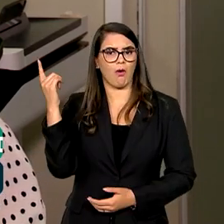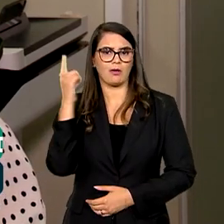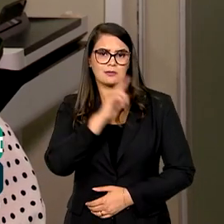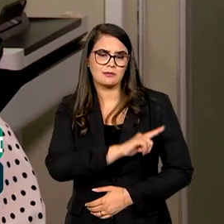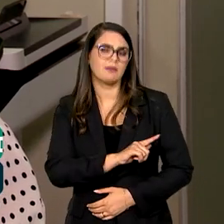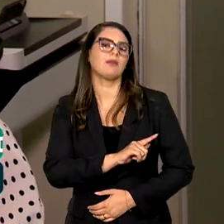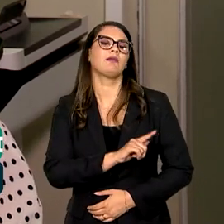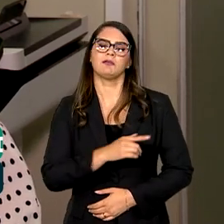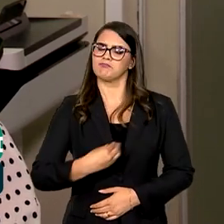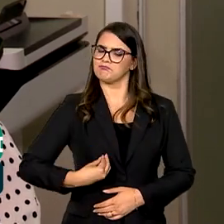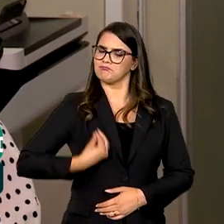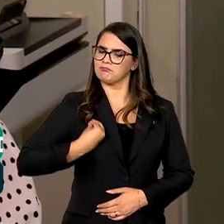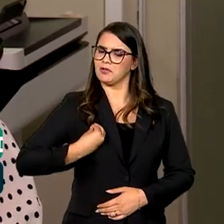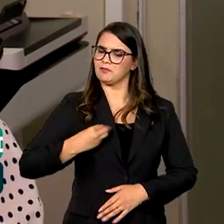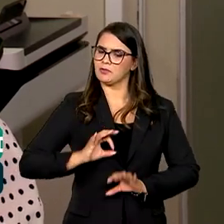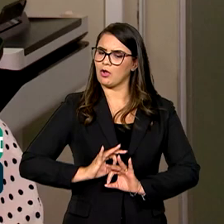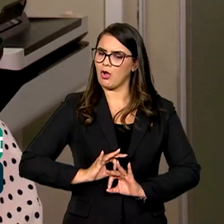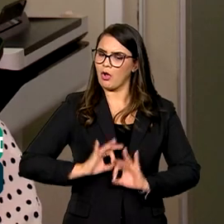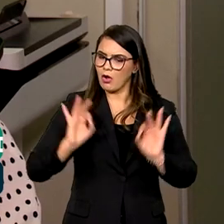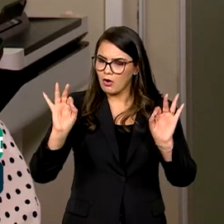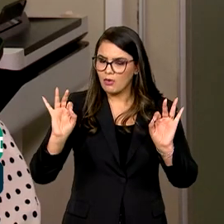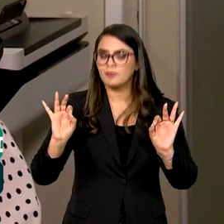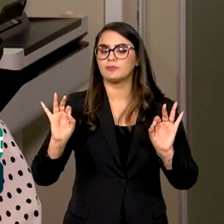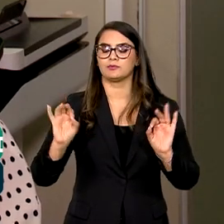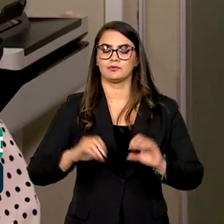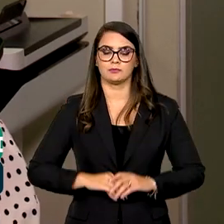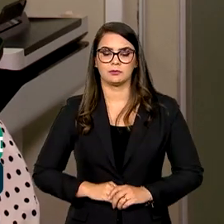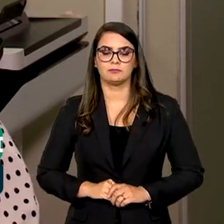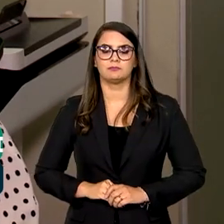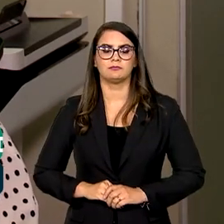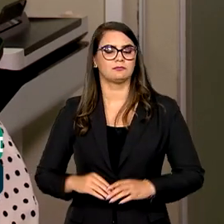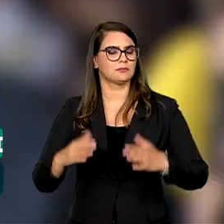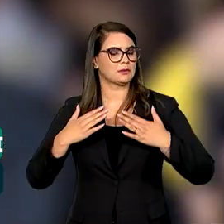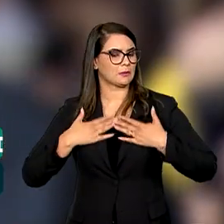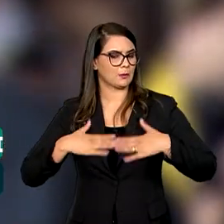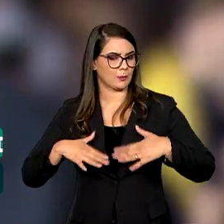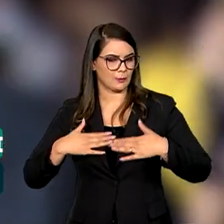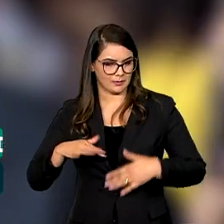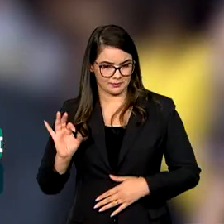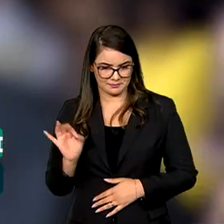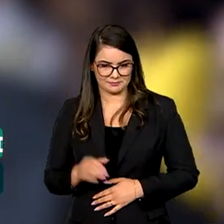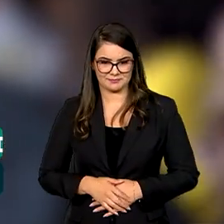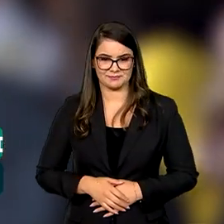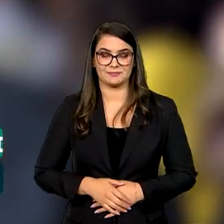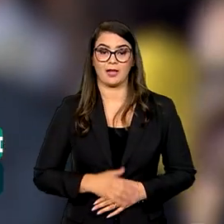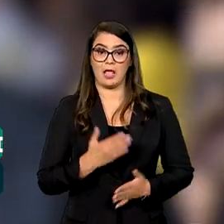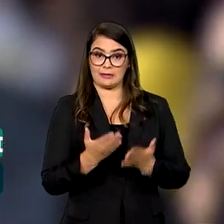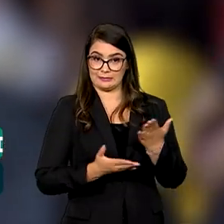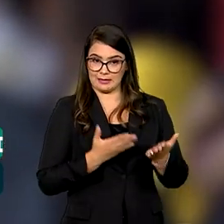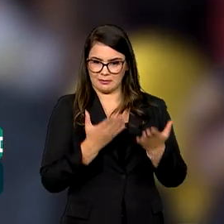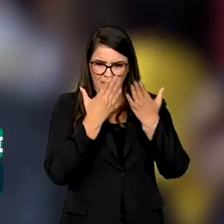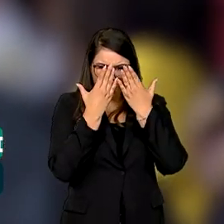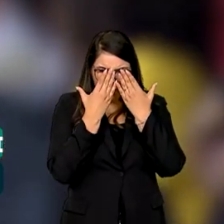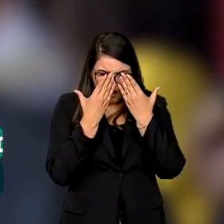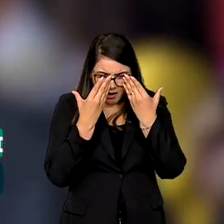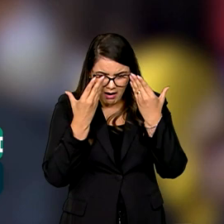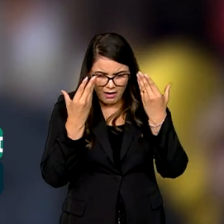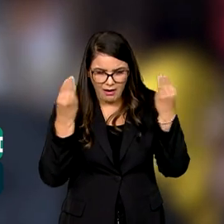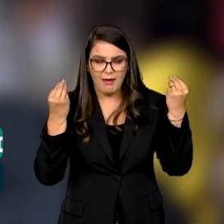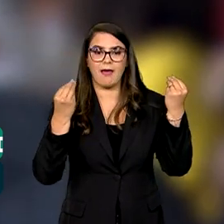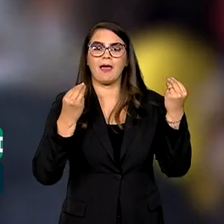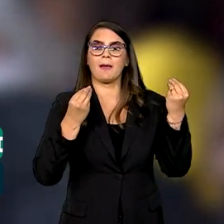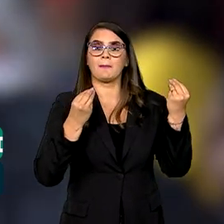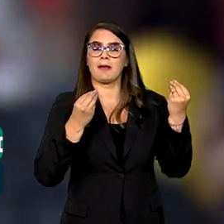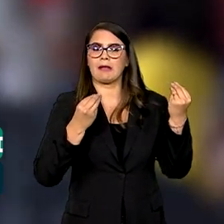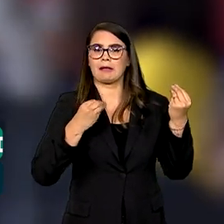uma vida saudável e tranquila, né? O tratamento do Alzheimer serve para